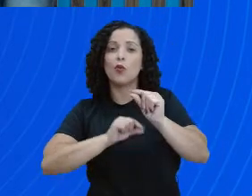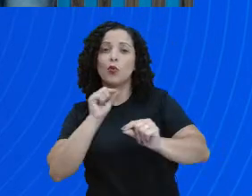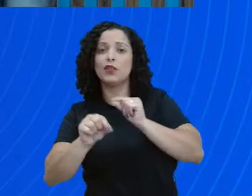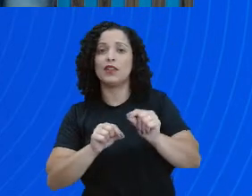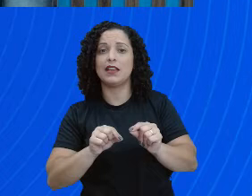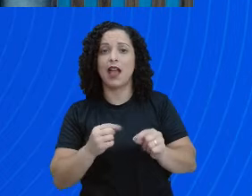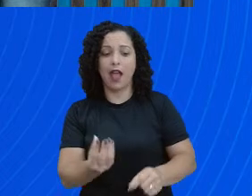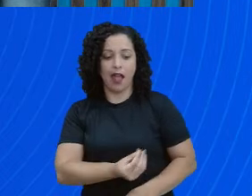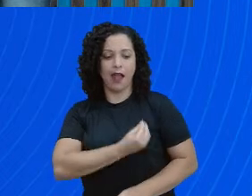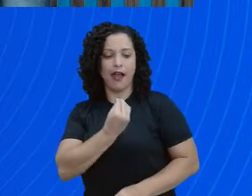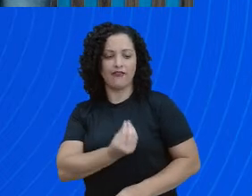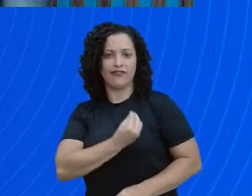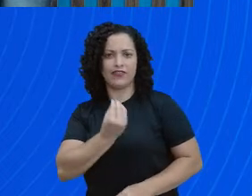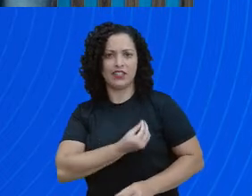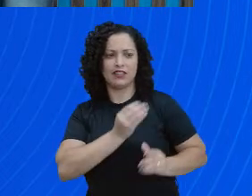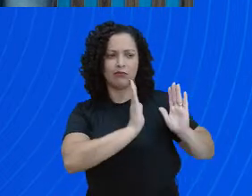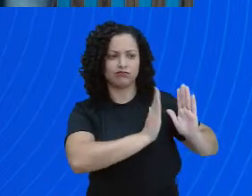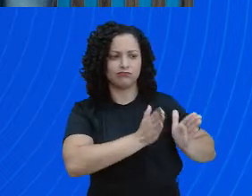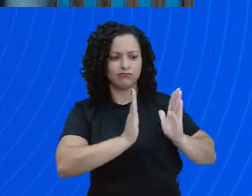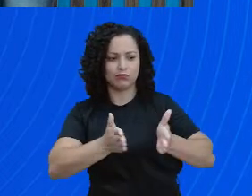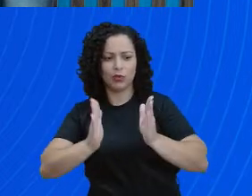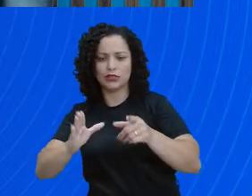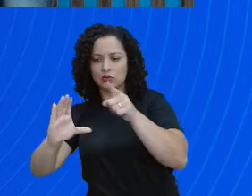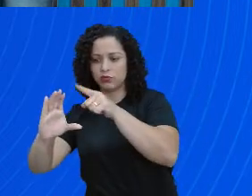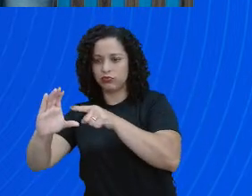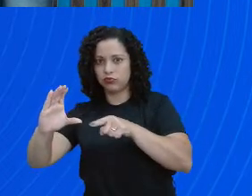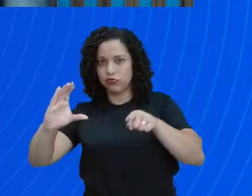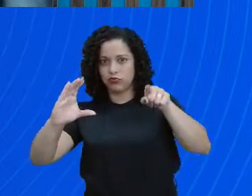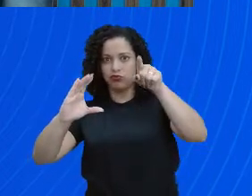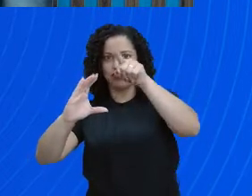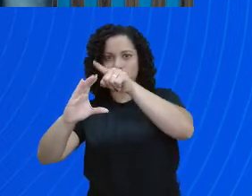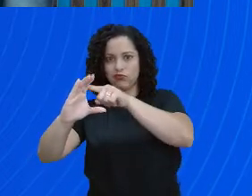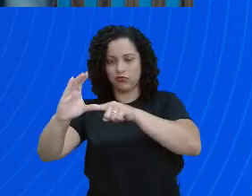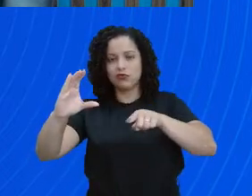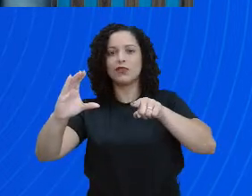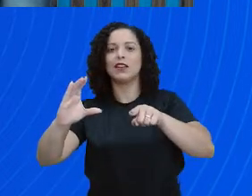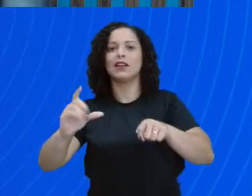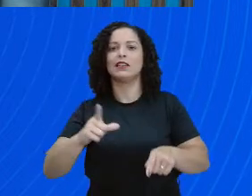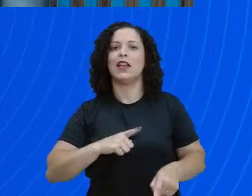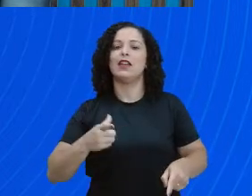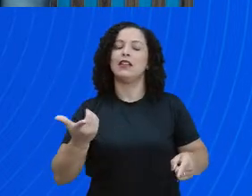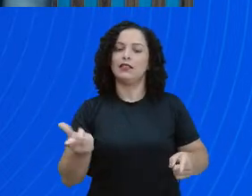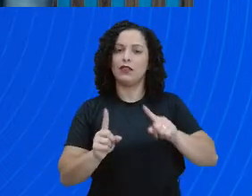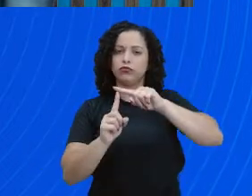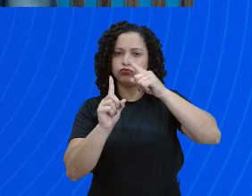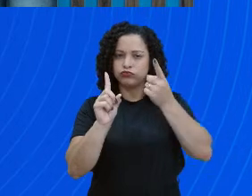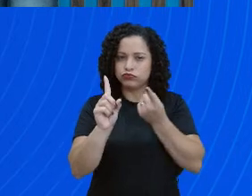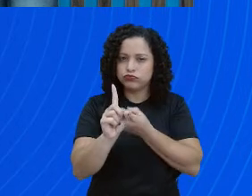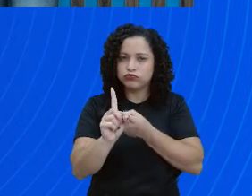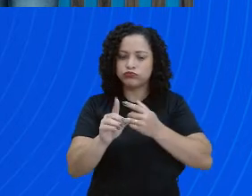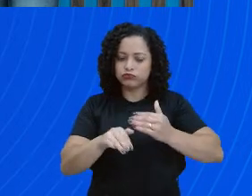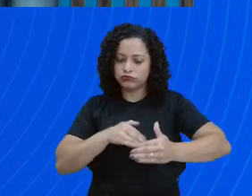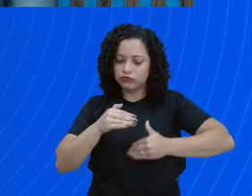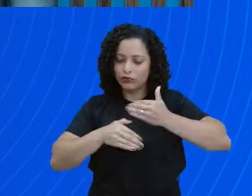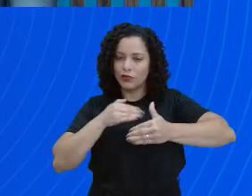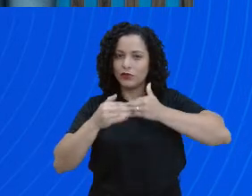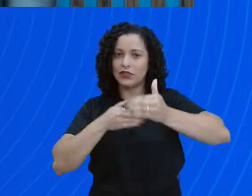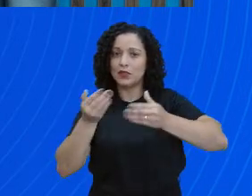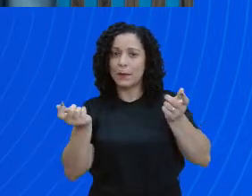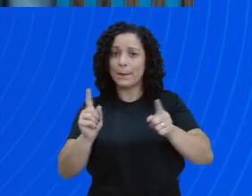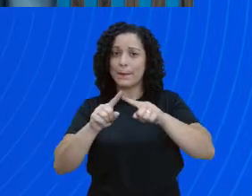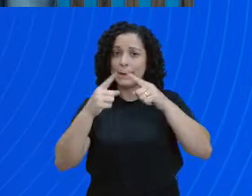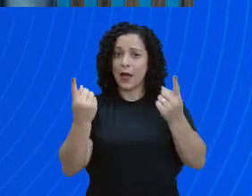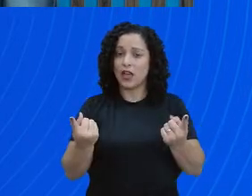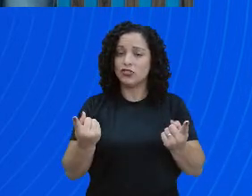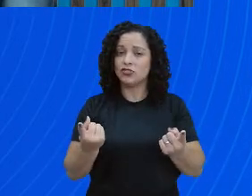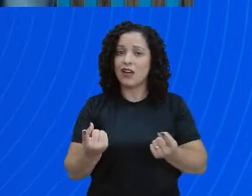da vida, né? Então, a questão aí foi gerado, foi desenvolvido, mas ele pode nem chegar a nascer. Então, isso